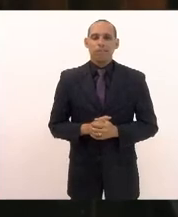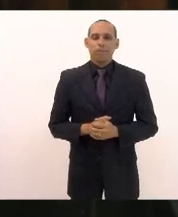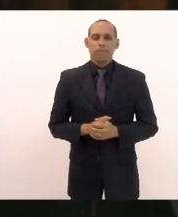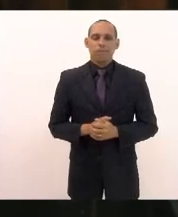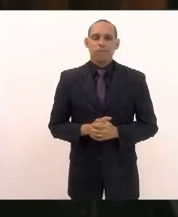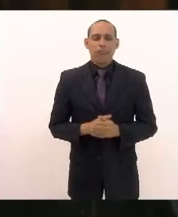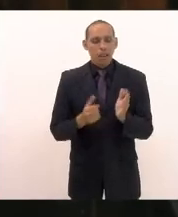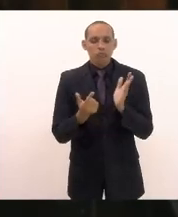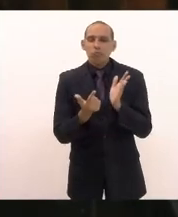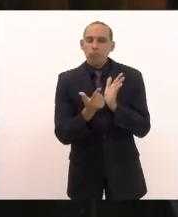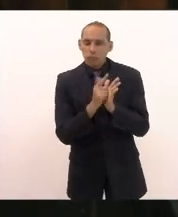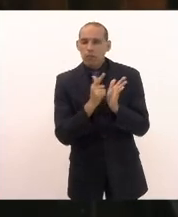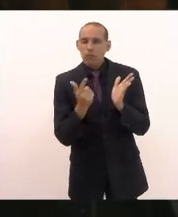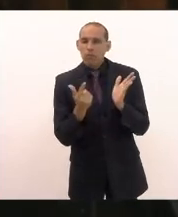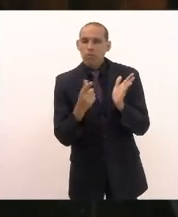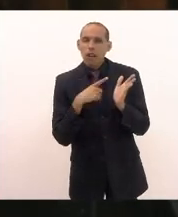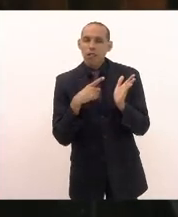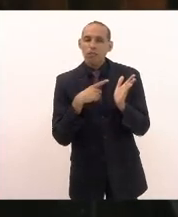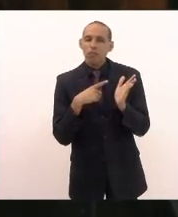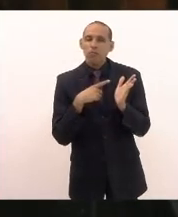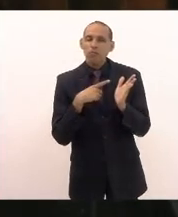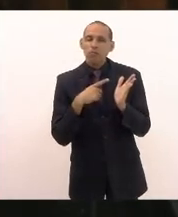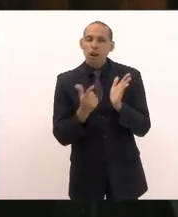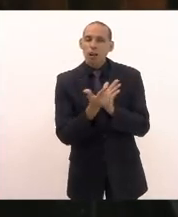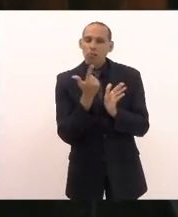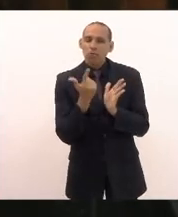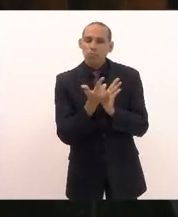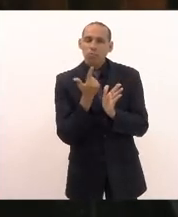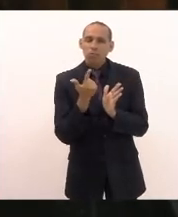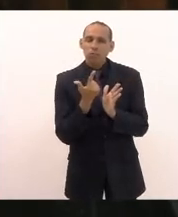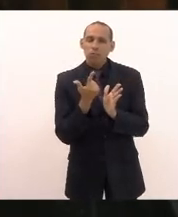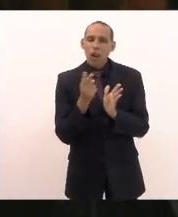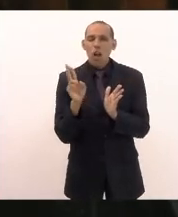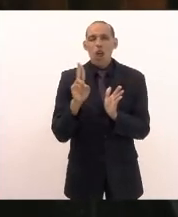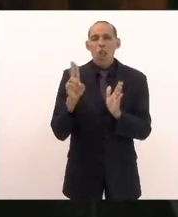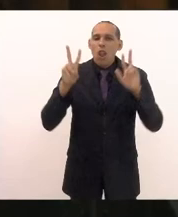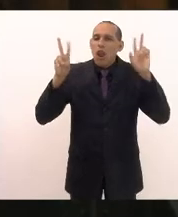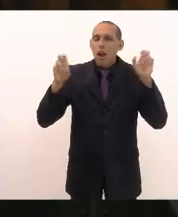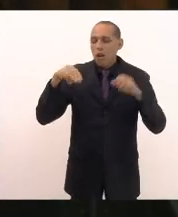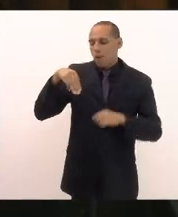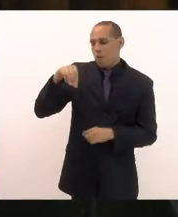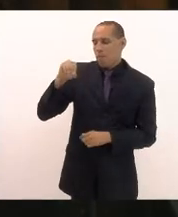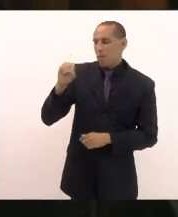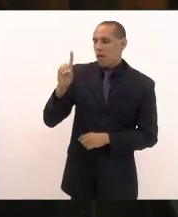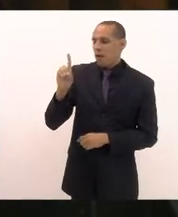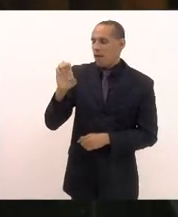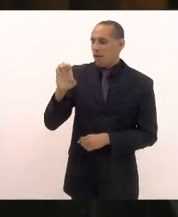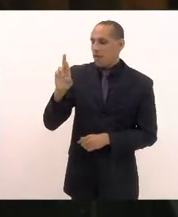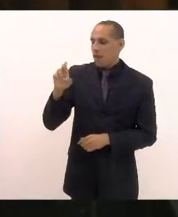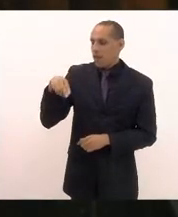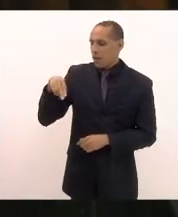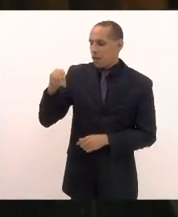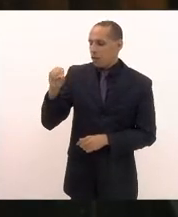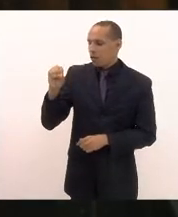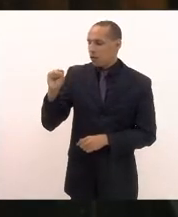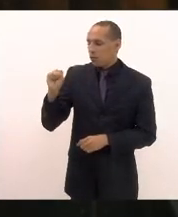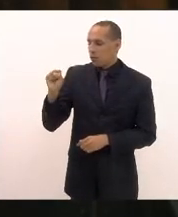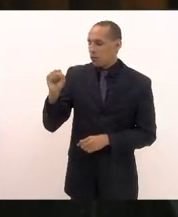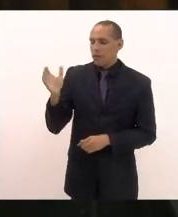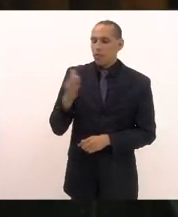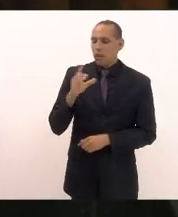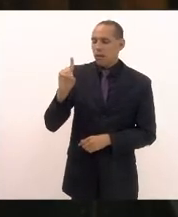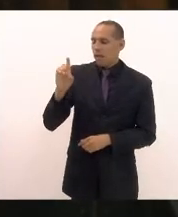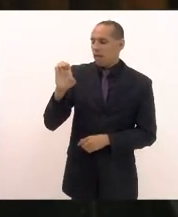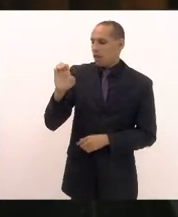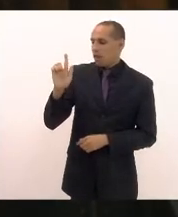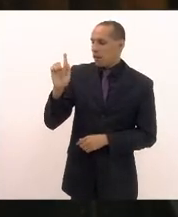Existe um livro chamado Modernos Degenerados. Qual seria a tese principal do livro